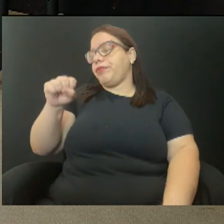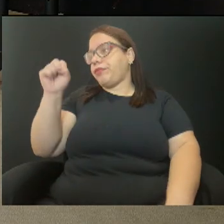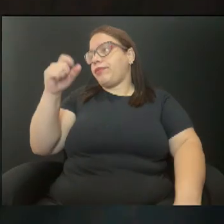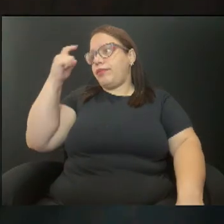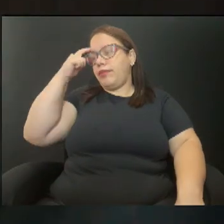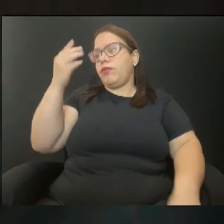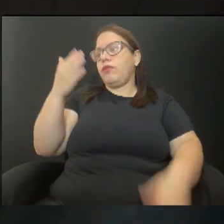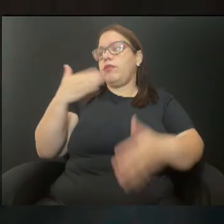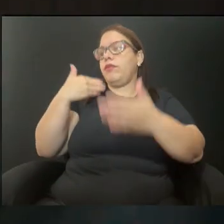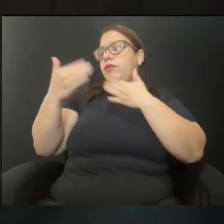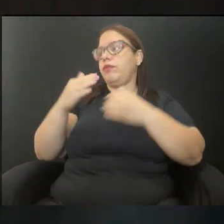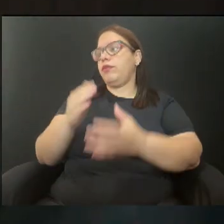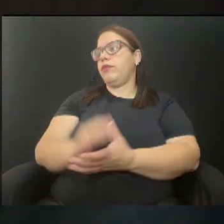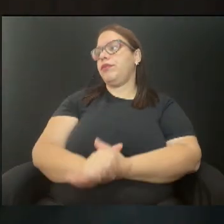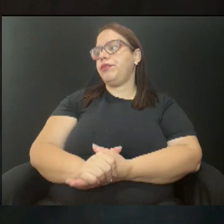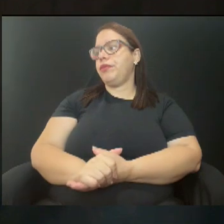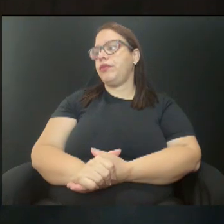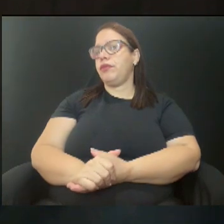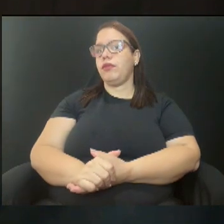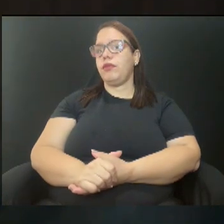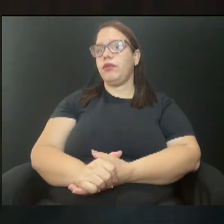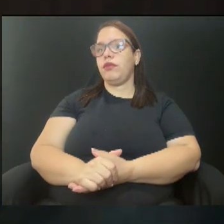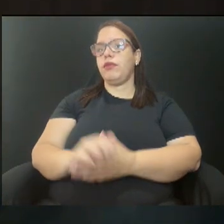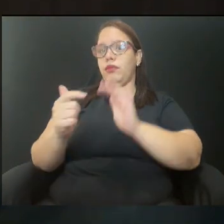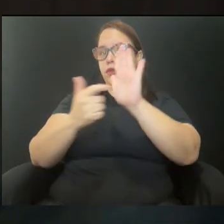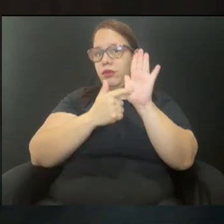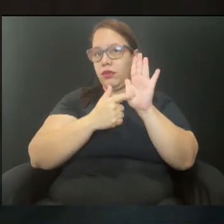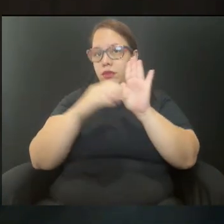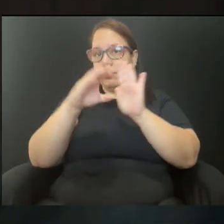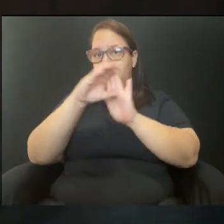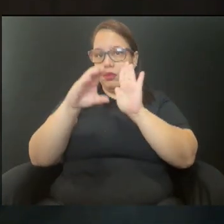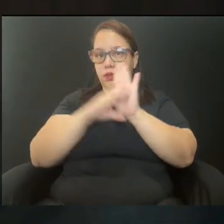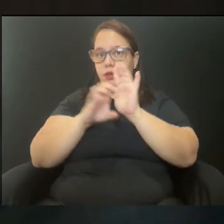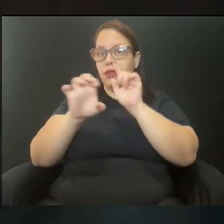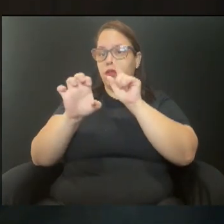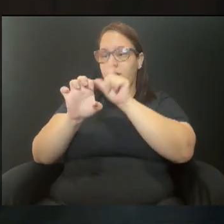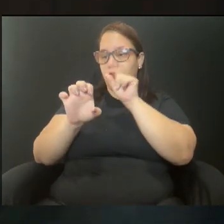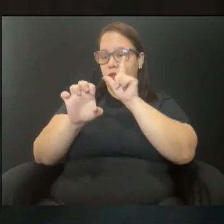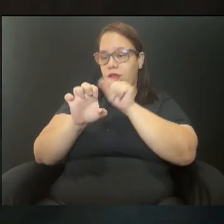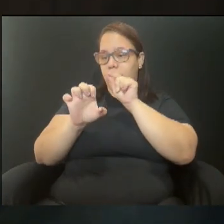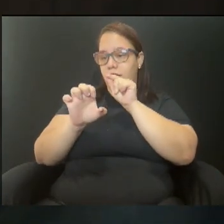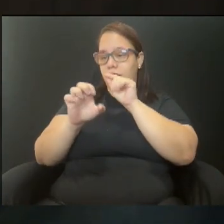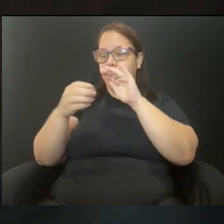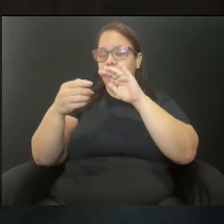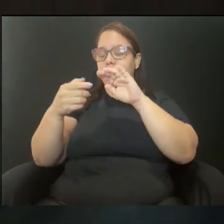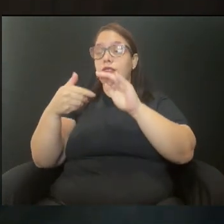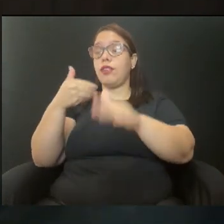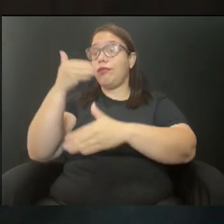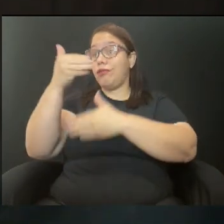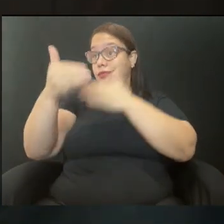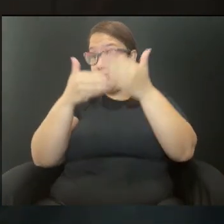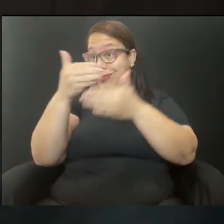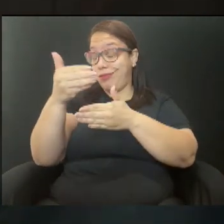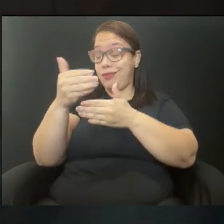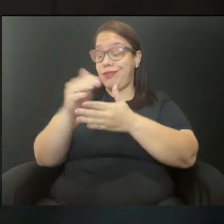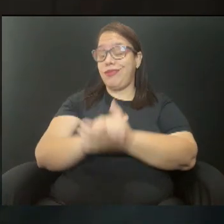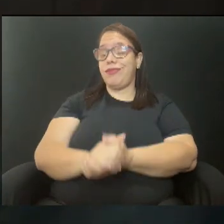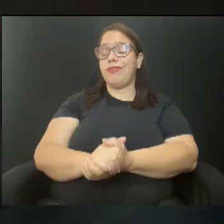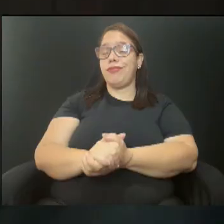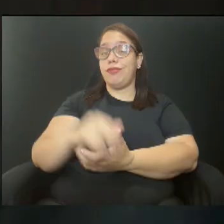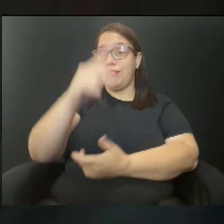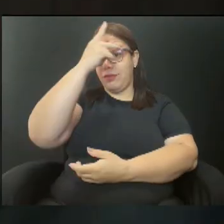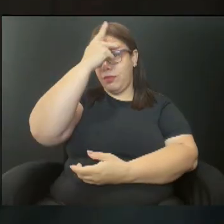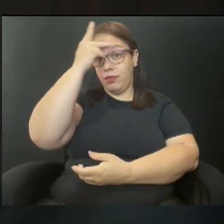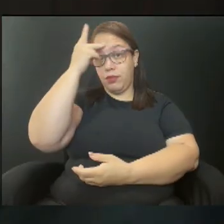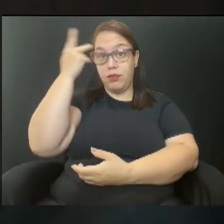inclusive eu apresento um programa chamado Ser Empreendedor, que traz essas vertentes também. As pessoas, umas falam, não, eu fiz o